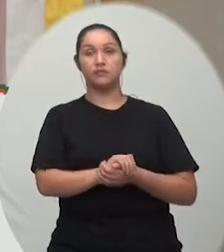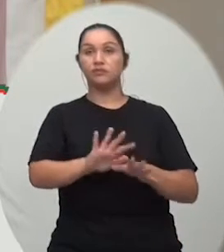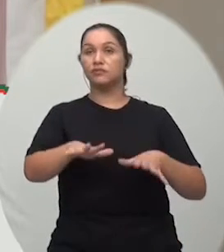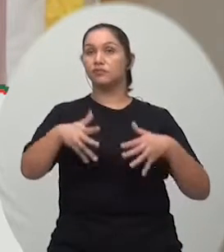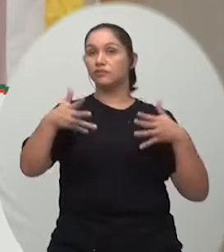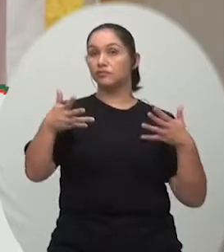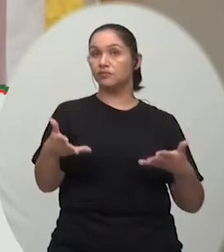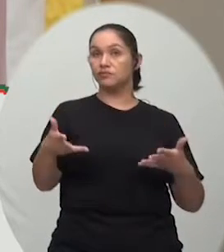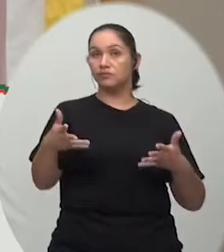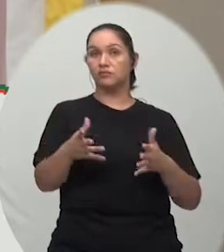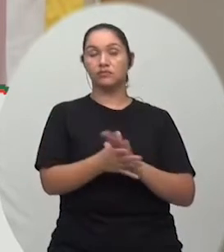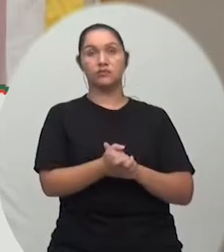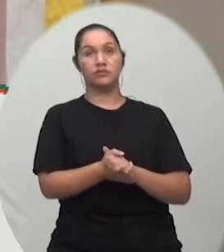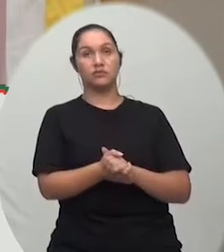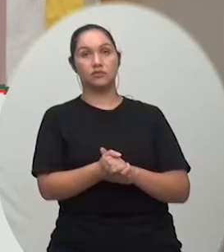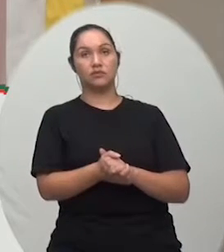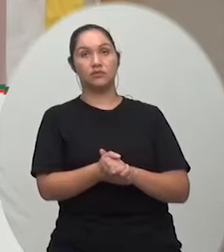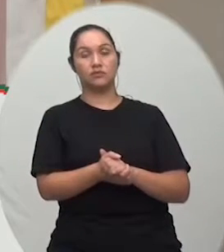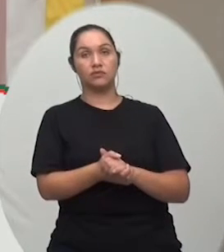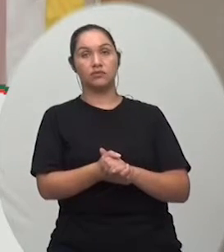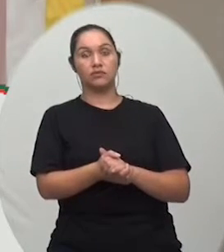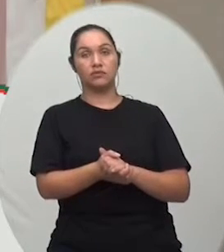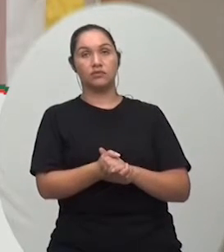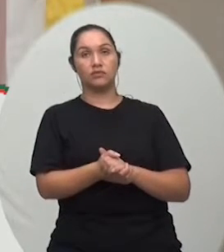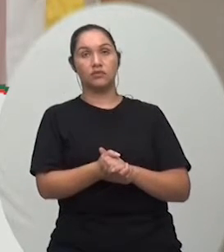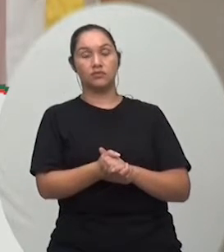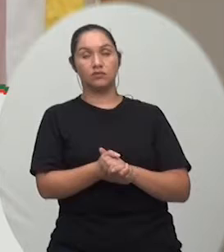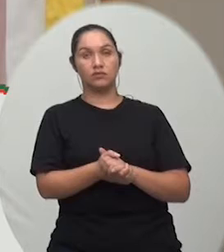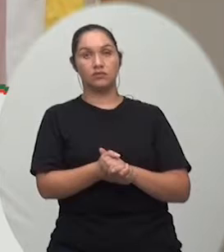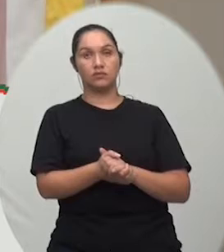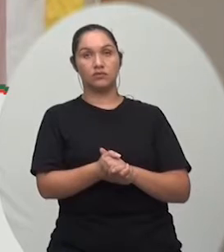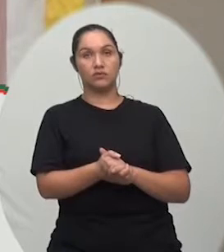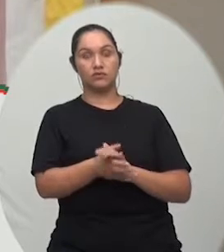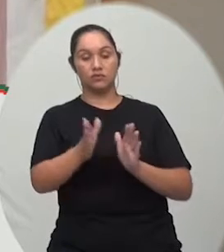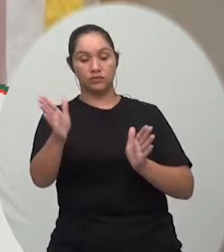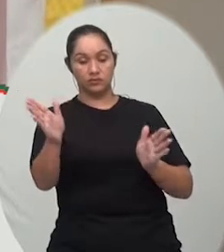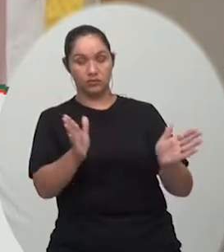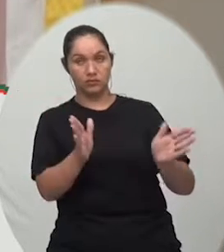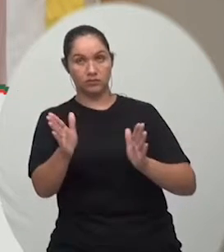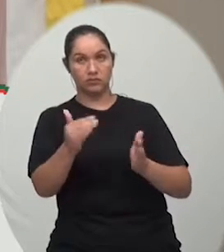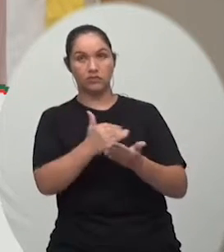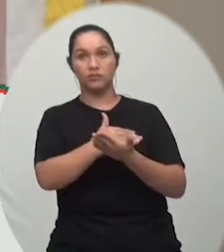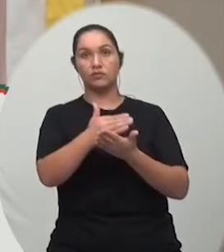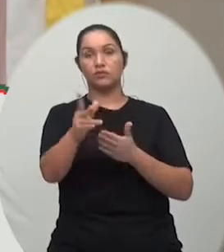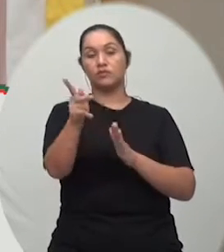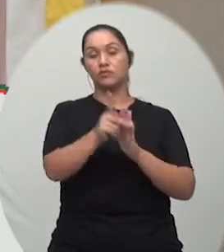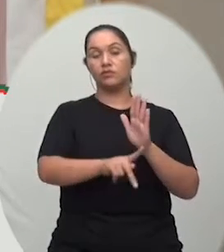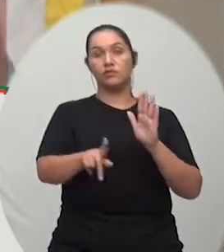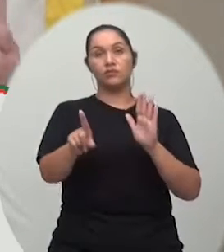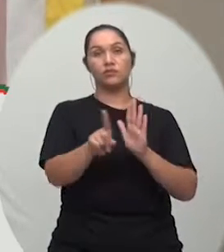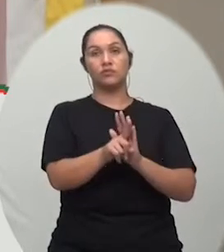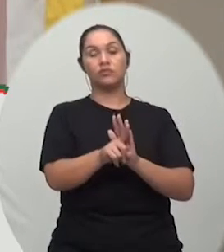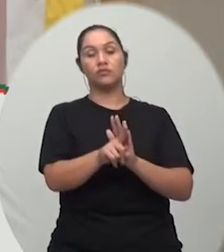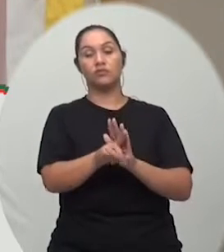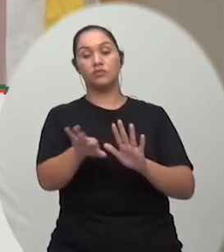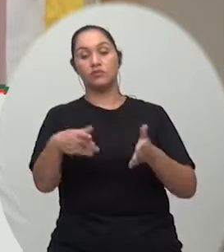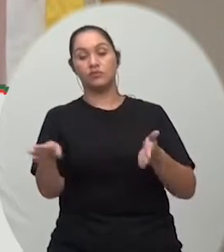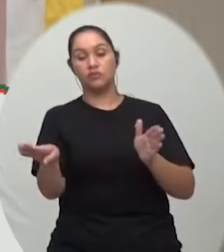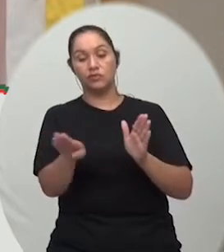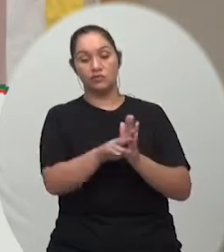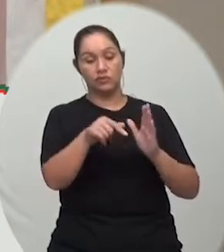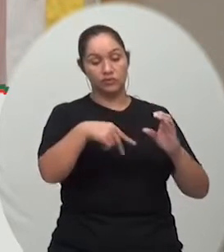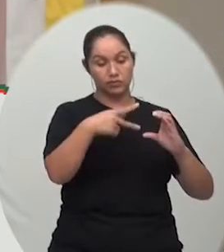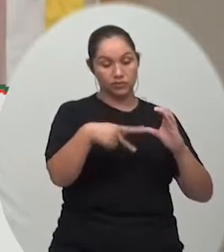quando veio esta casa aqui, no começo dessa legislatura, o projeto de lei para extinguir a